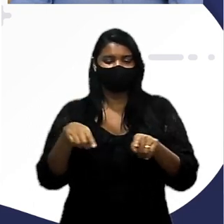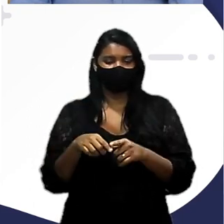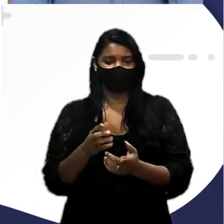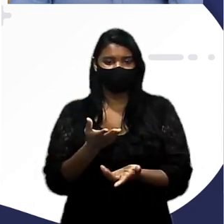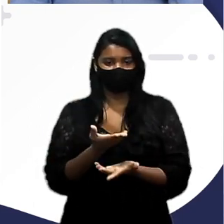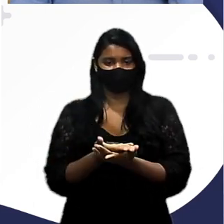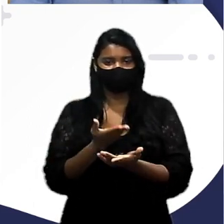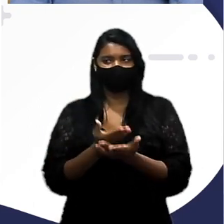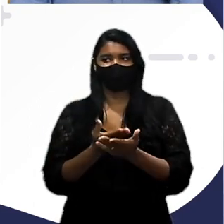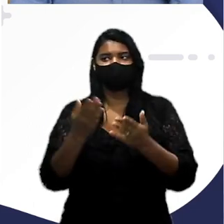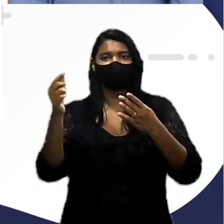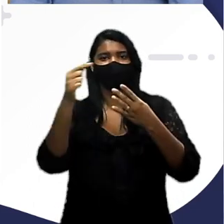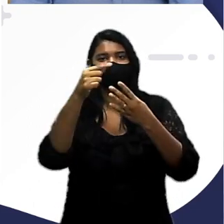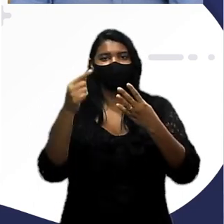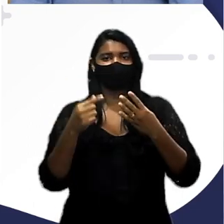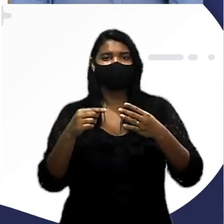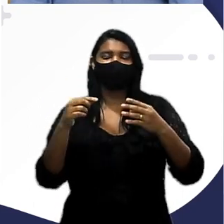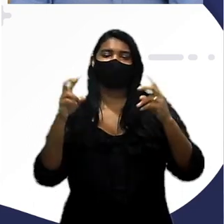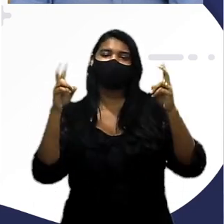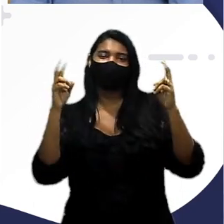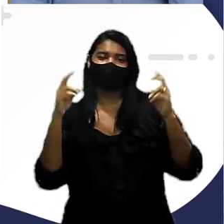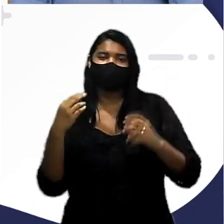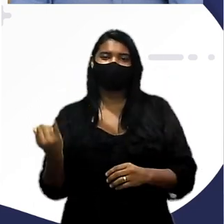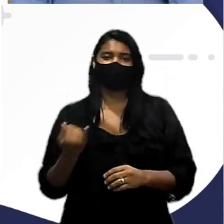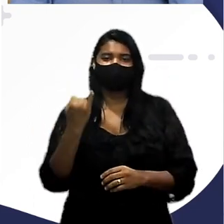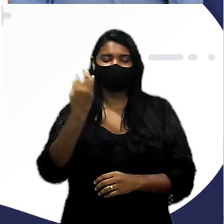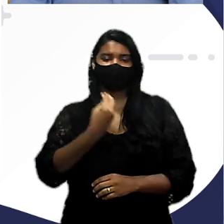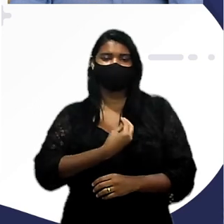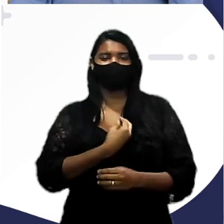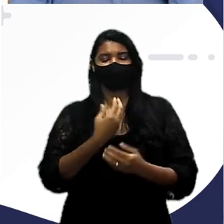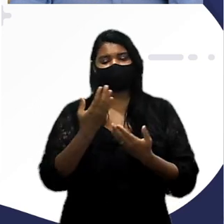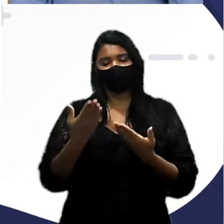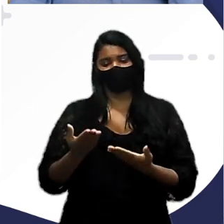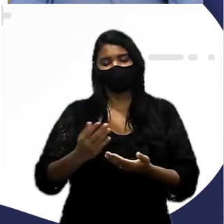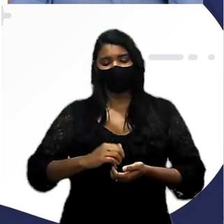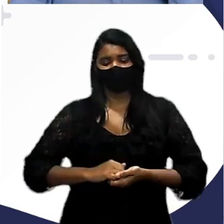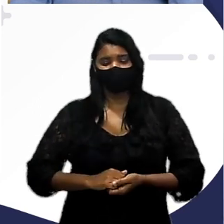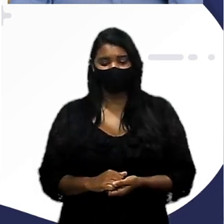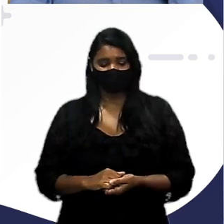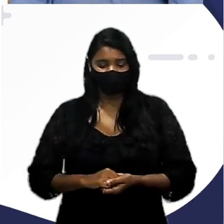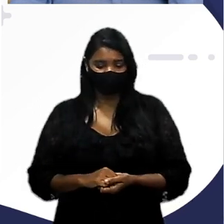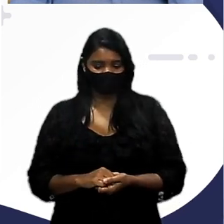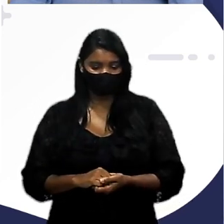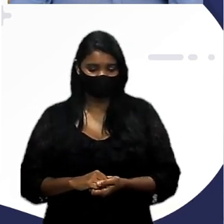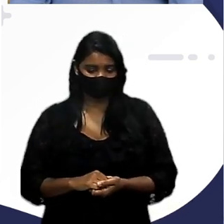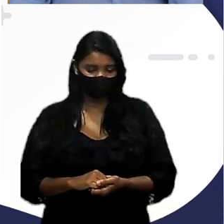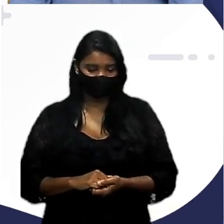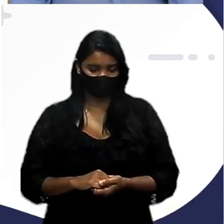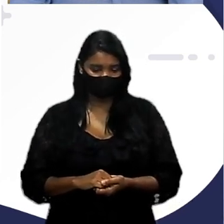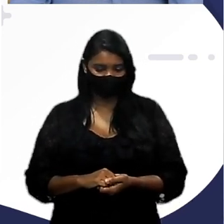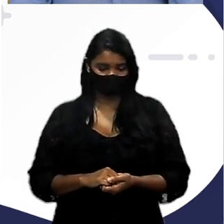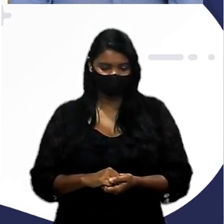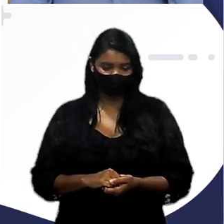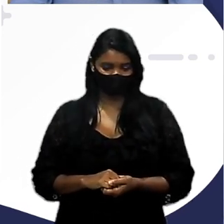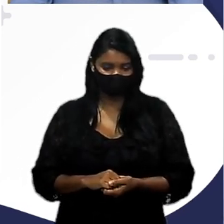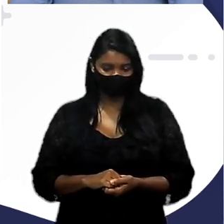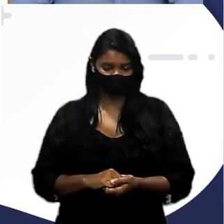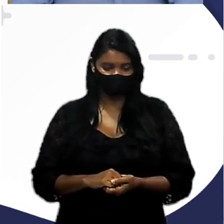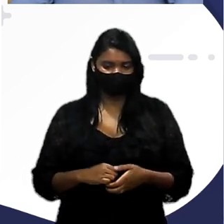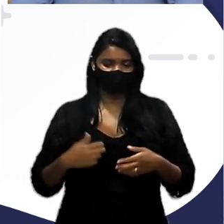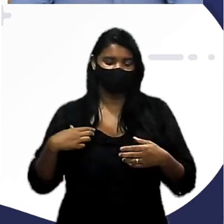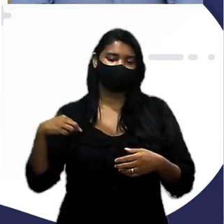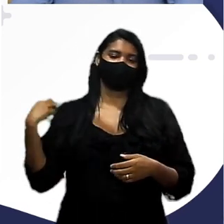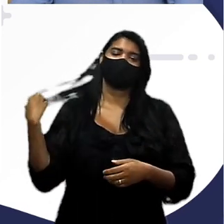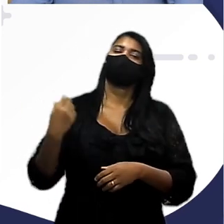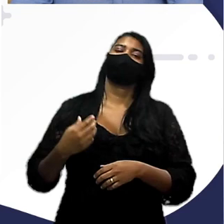sobre essa temática, que ela é extremamente importante na vida de vocês, tá bom? Vamos lá conversar sobre a questão